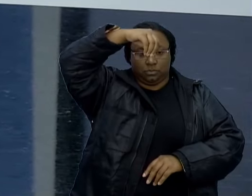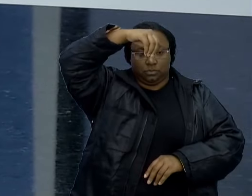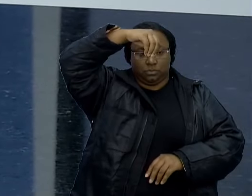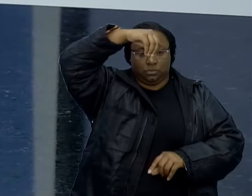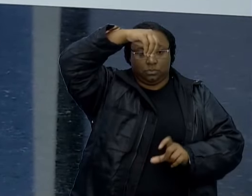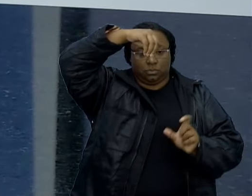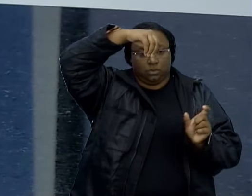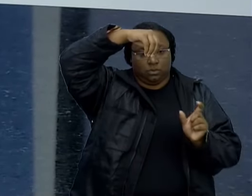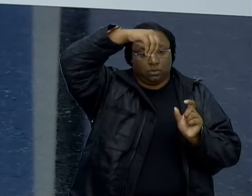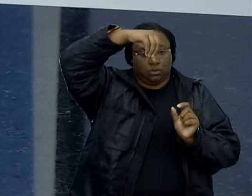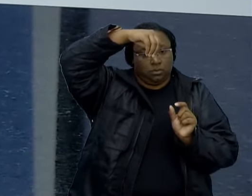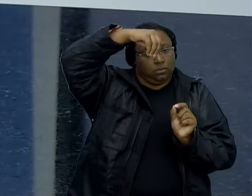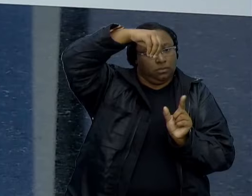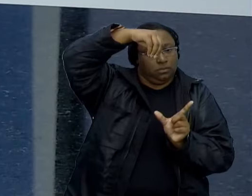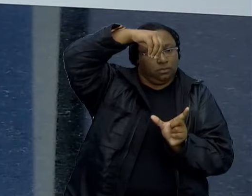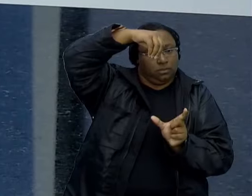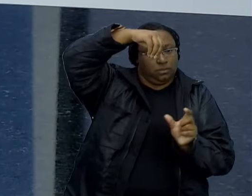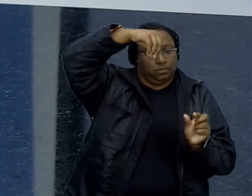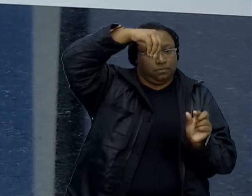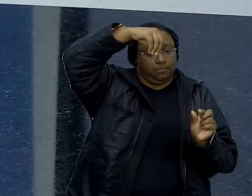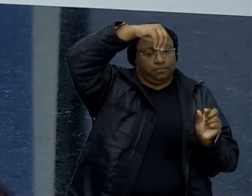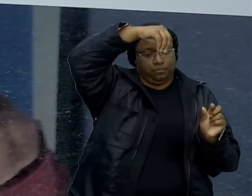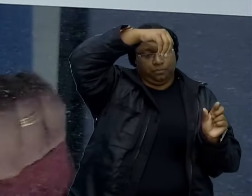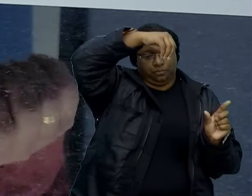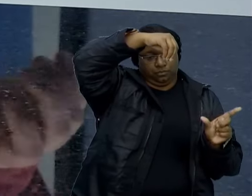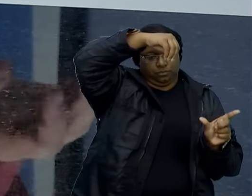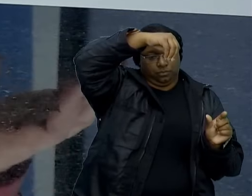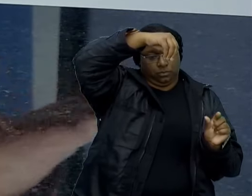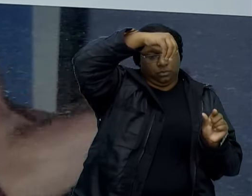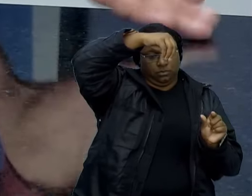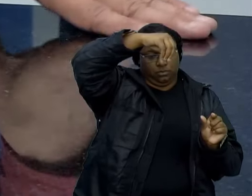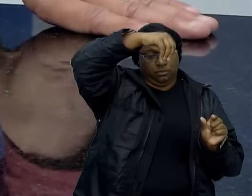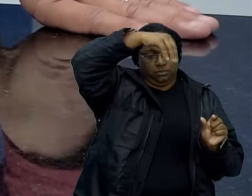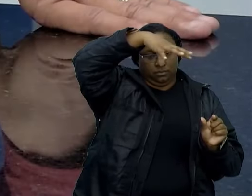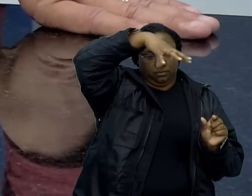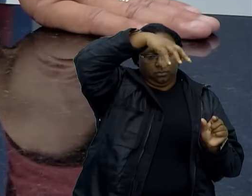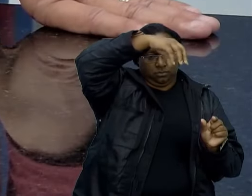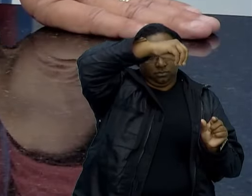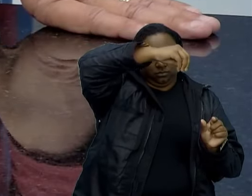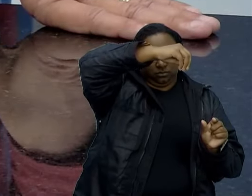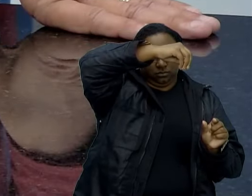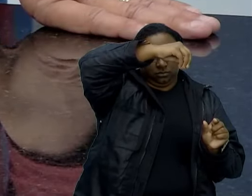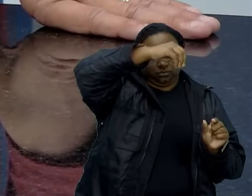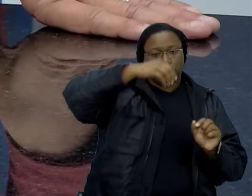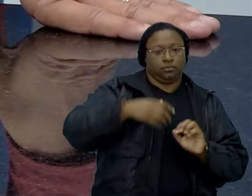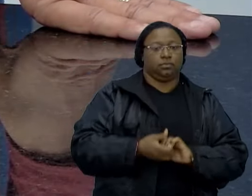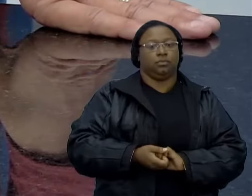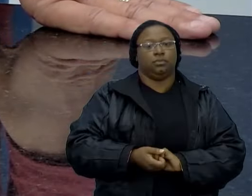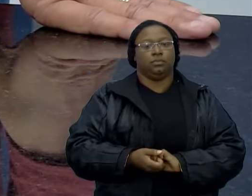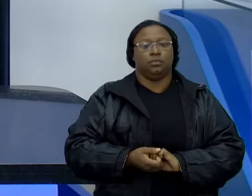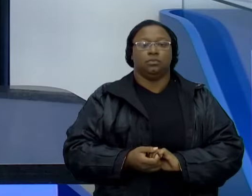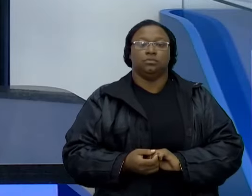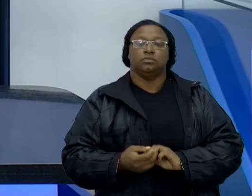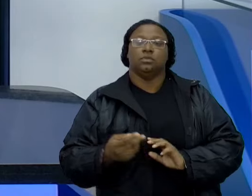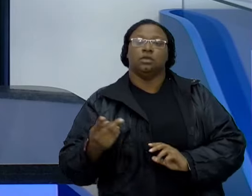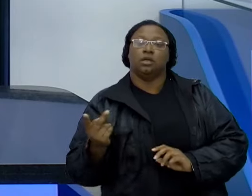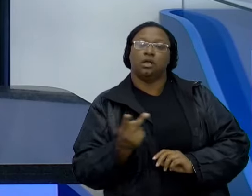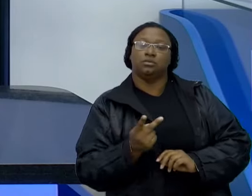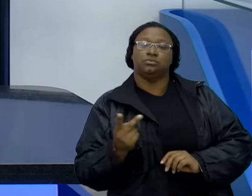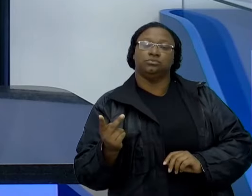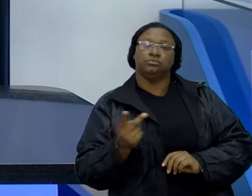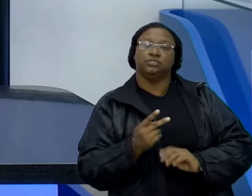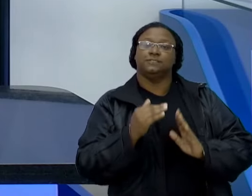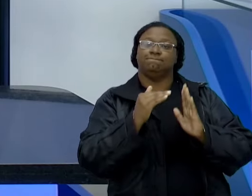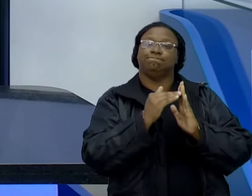essa pequenininha aqui ser uma redução, ó, não necessariamente essa proporção está